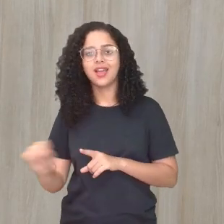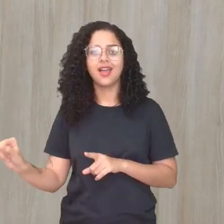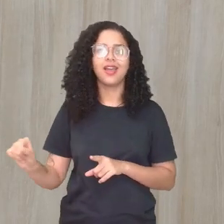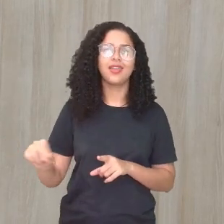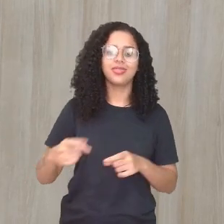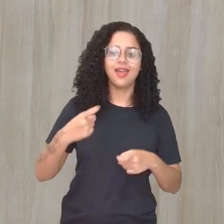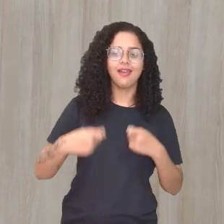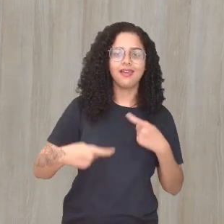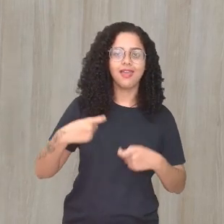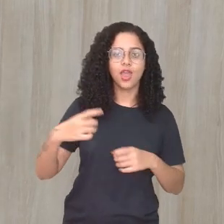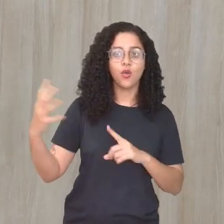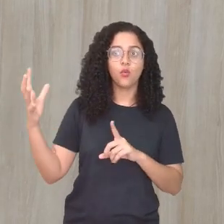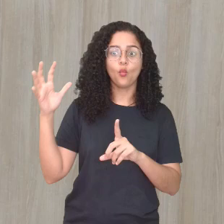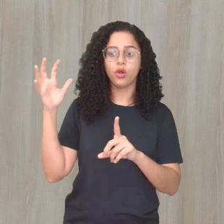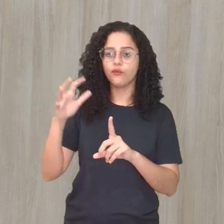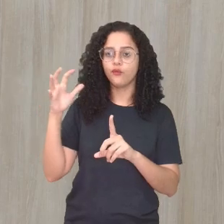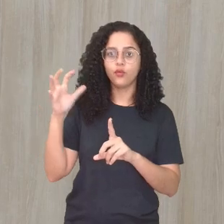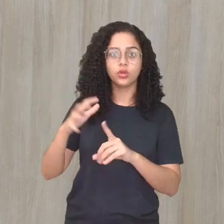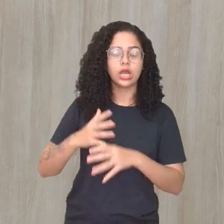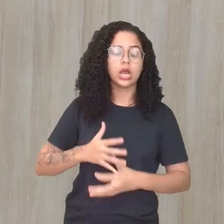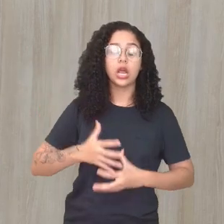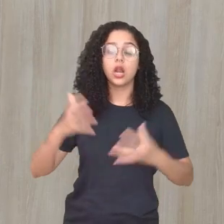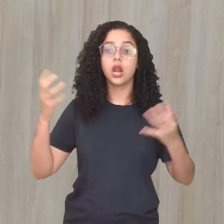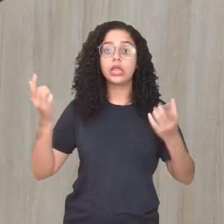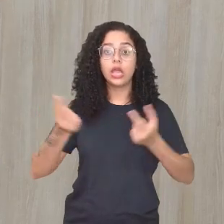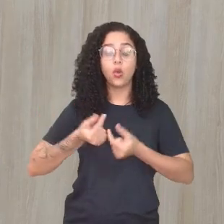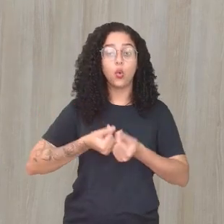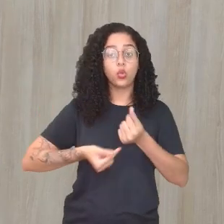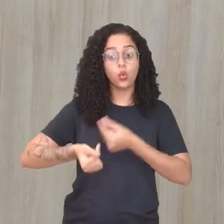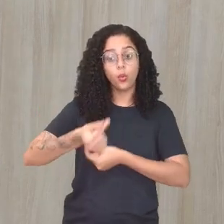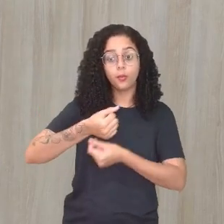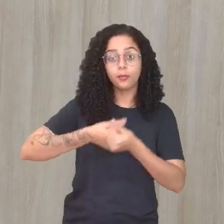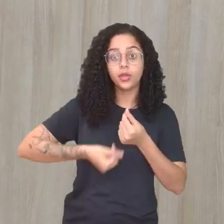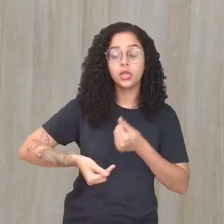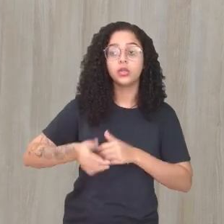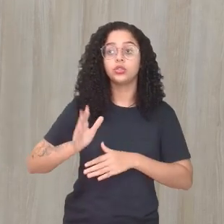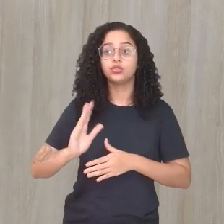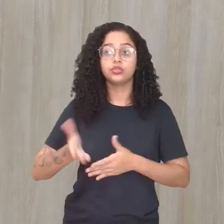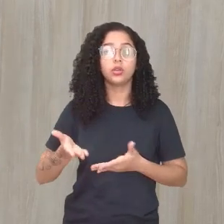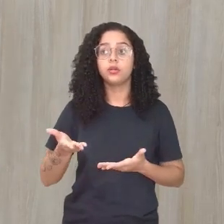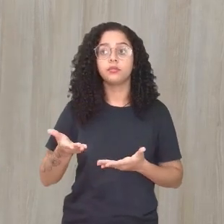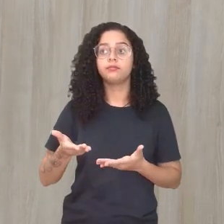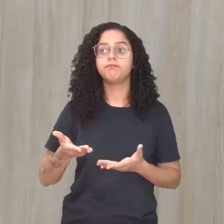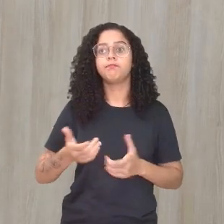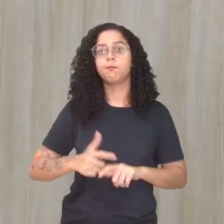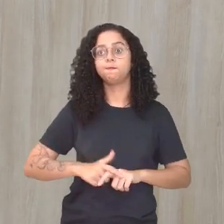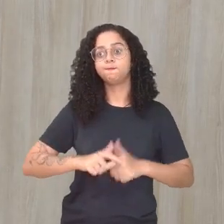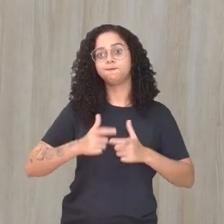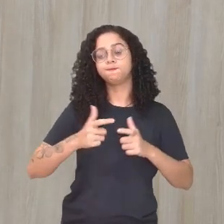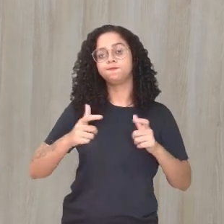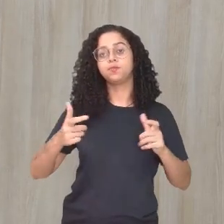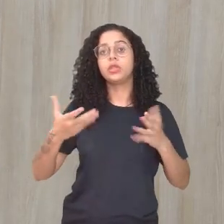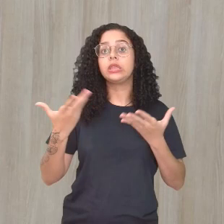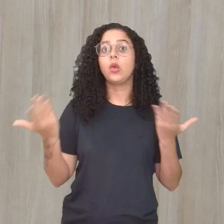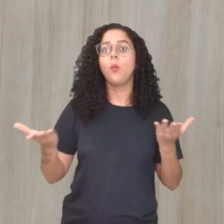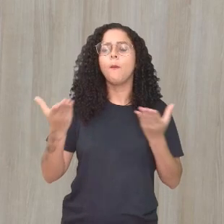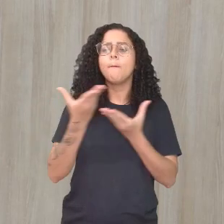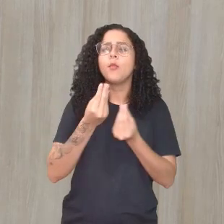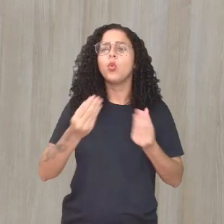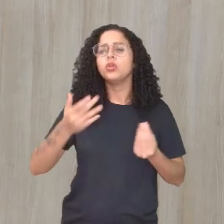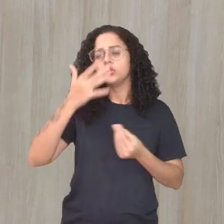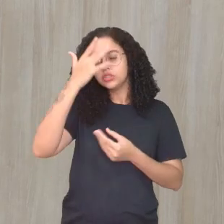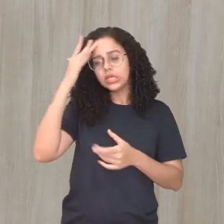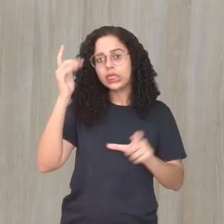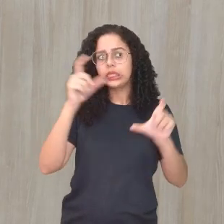com a influência muito grande, a economia aí já se dolarizando, então muita gente dependendo lá